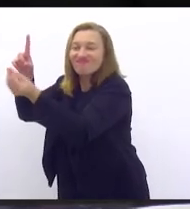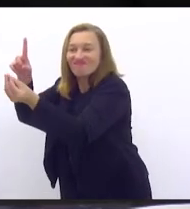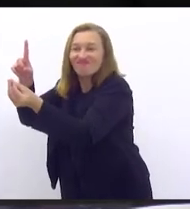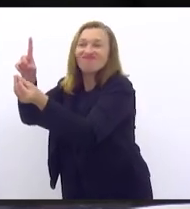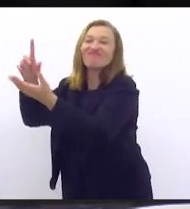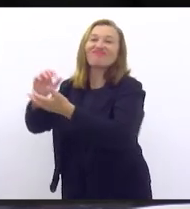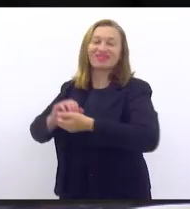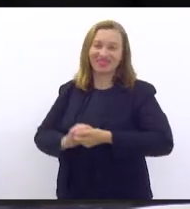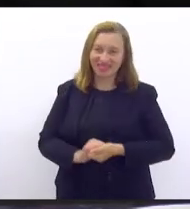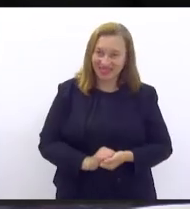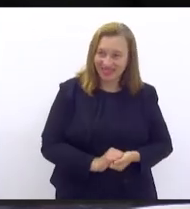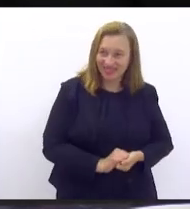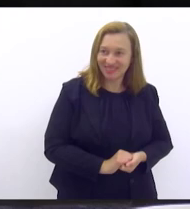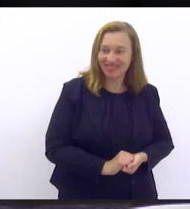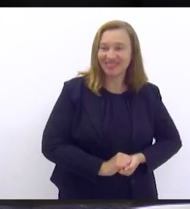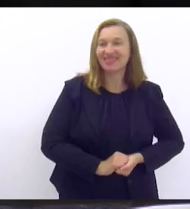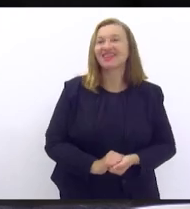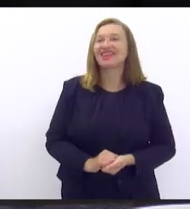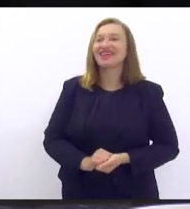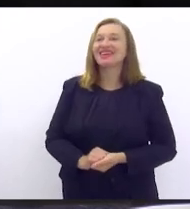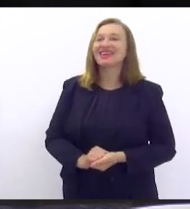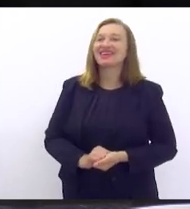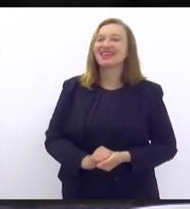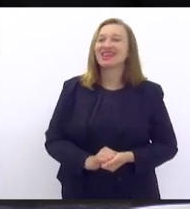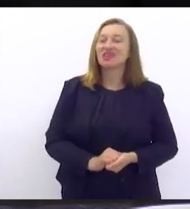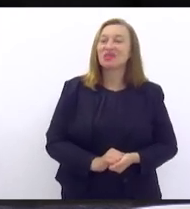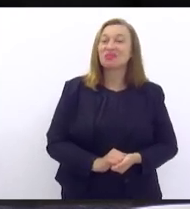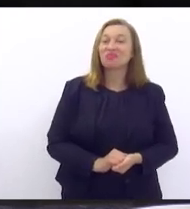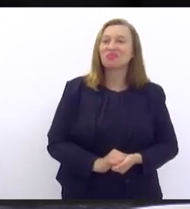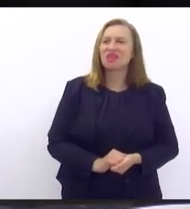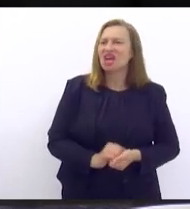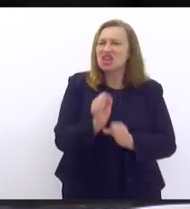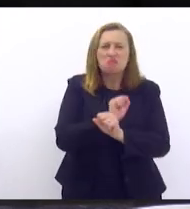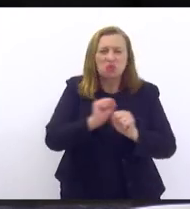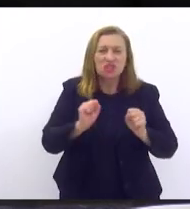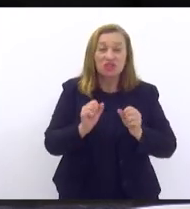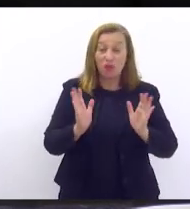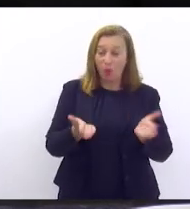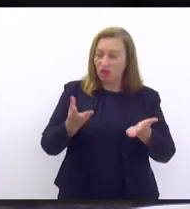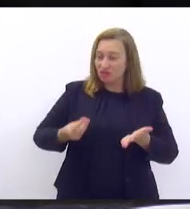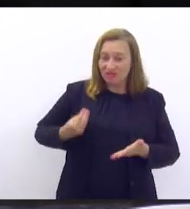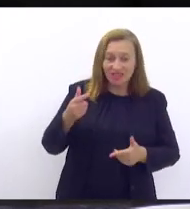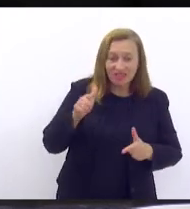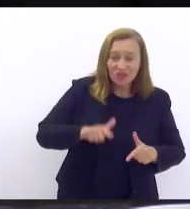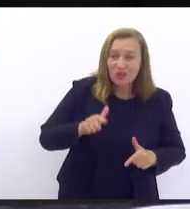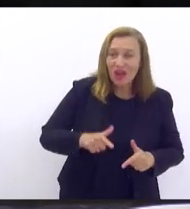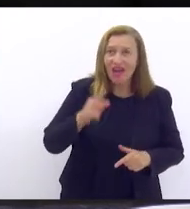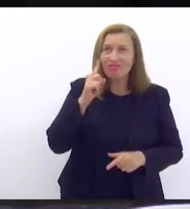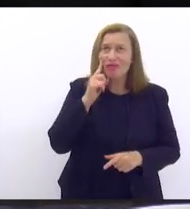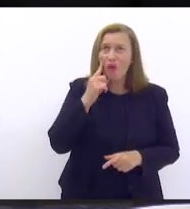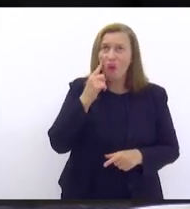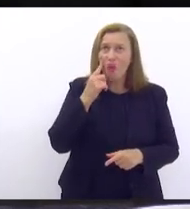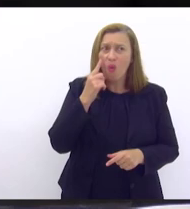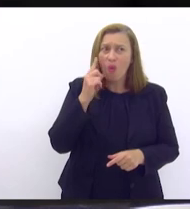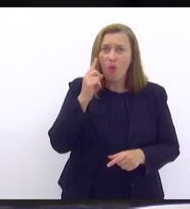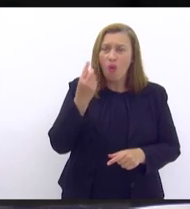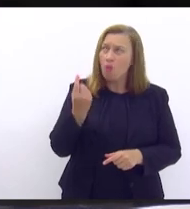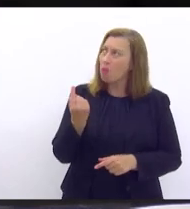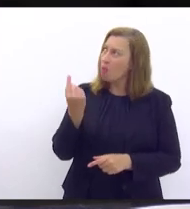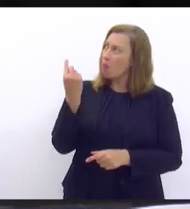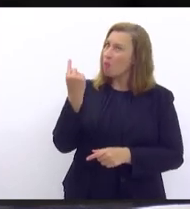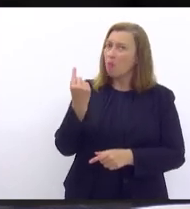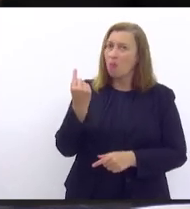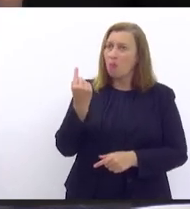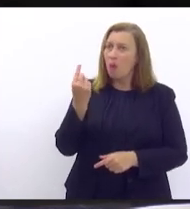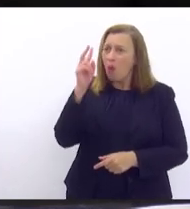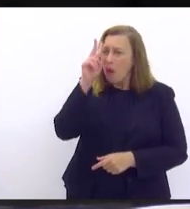nos impulsiona a viver. É impossível estar aqui hoje e não olhar para a história desse movimento e